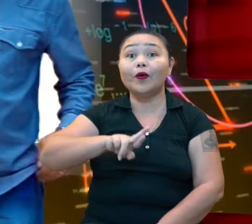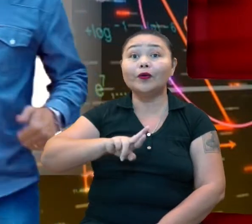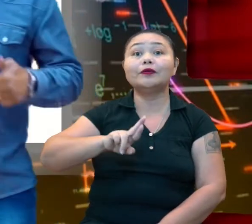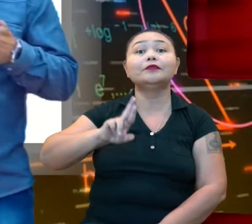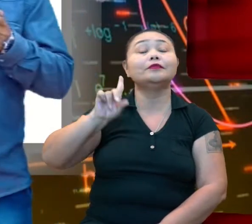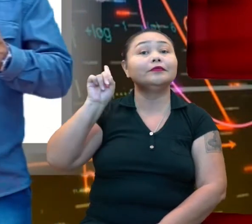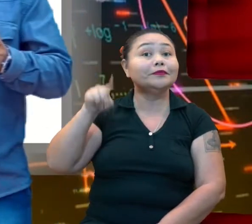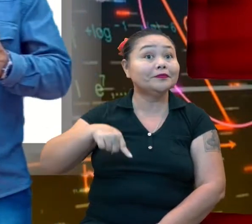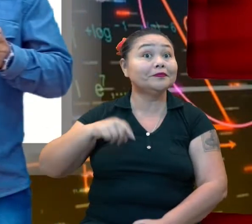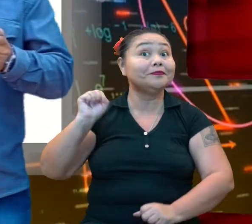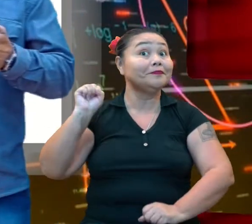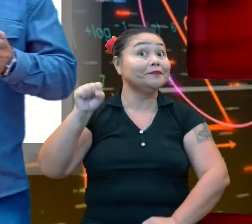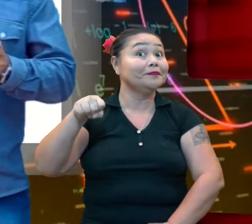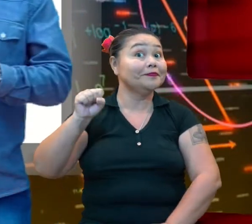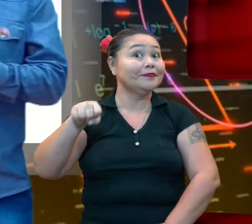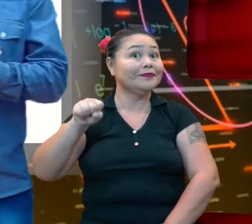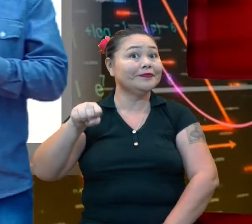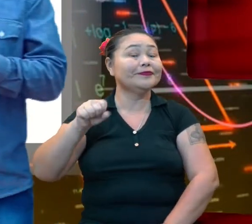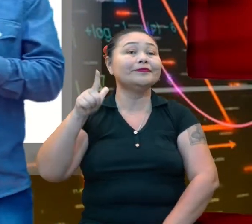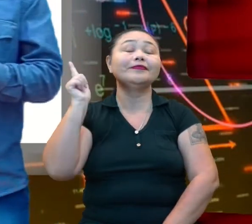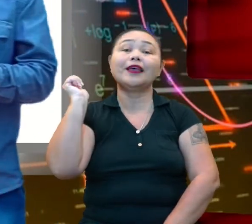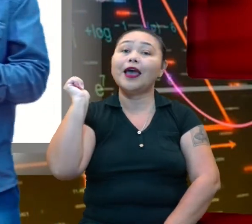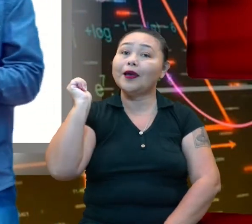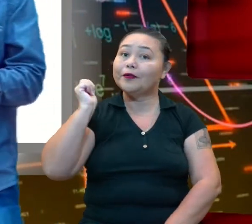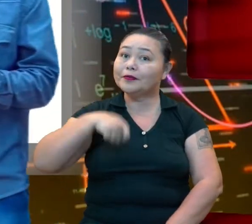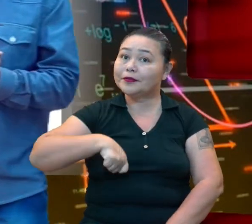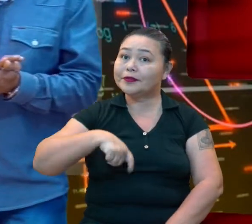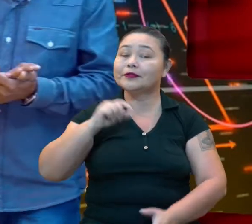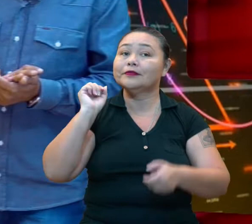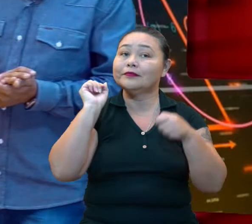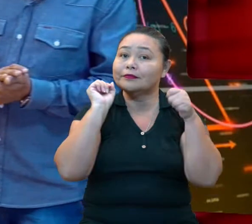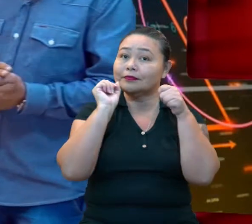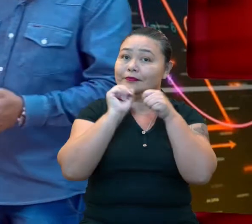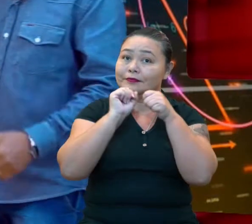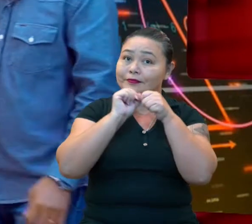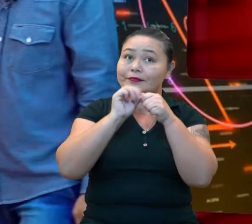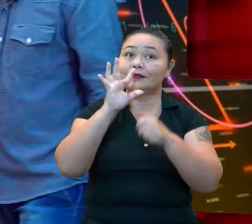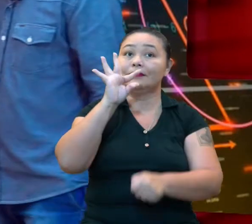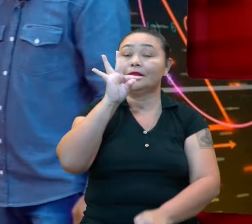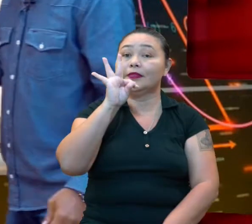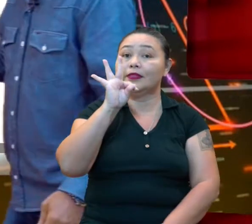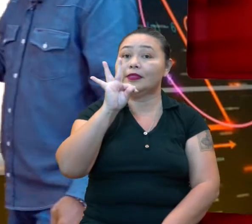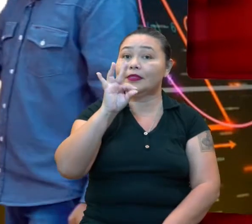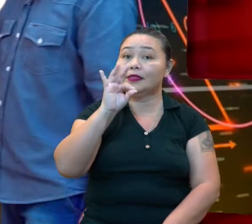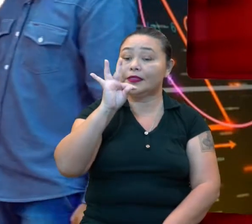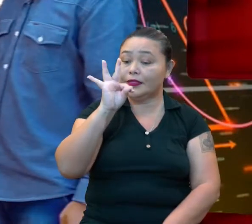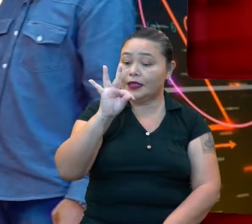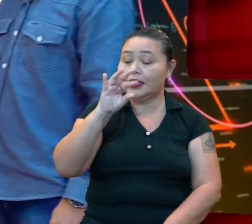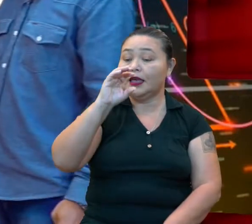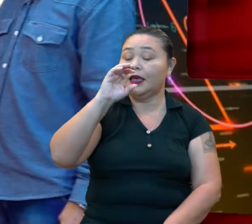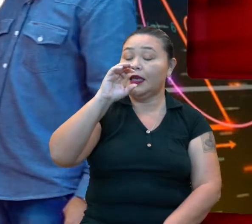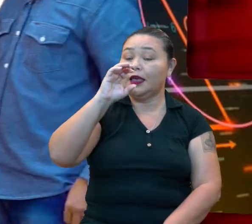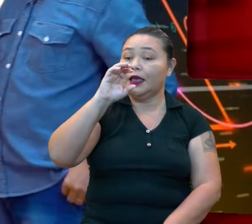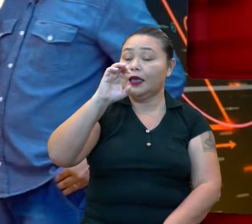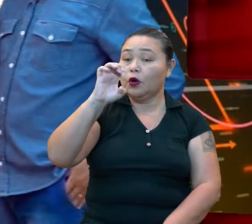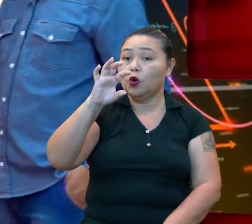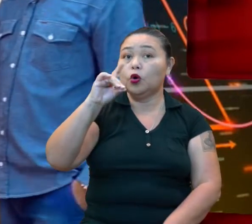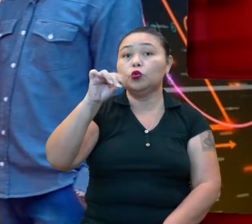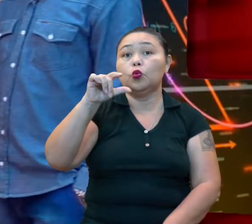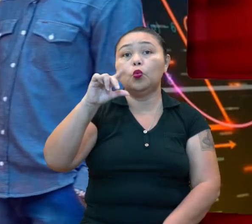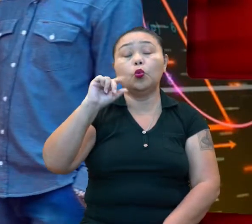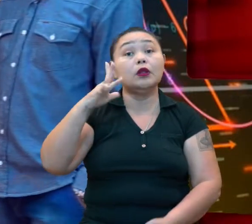é que sim, é possível ser feito um teodolito caseiro. Então, a gente vai mostrar para vocês agora mais ou menos